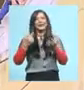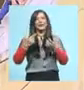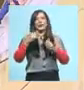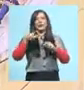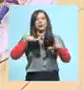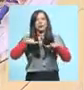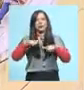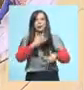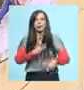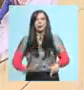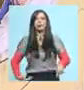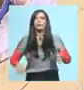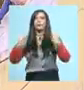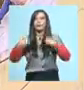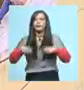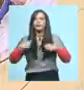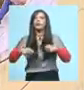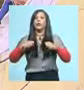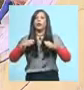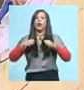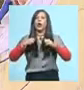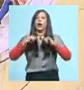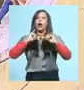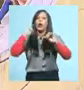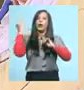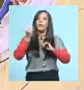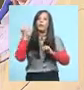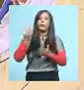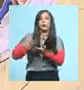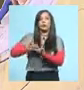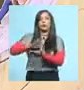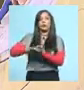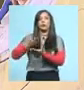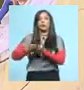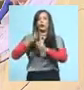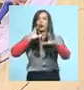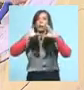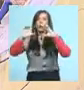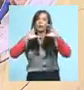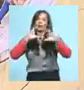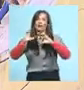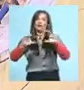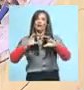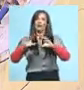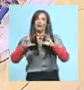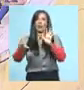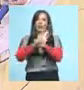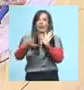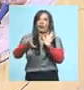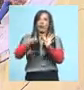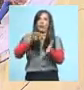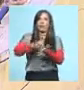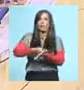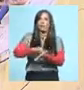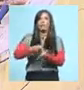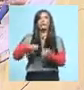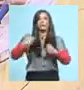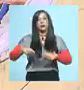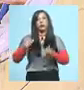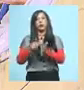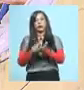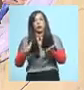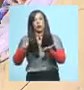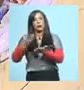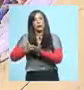apoiem o uso e a difusão de Libras como meio de comunicação objetivo. Oferecer um telejornal